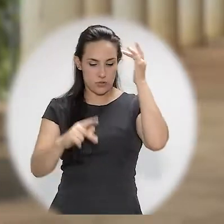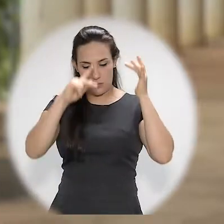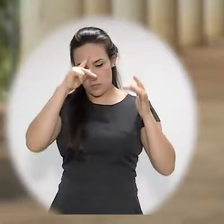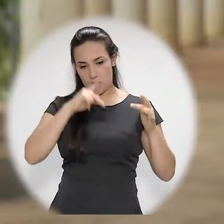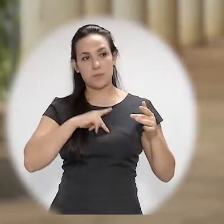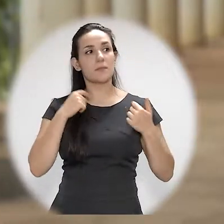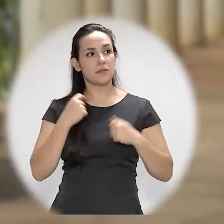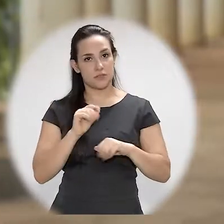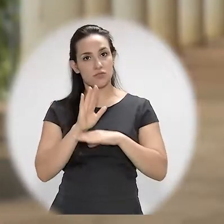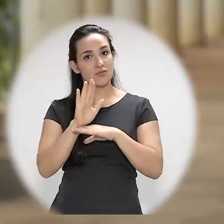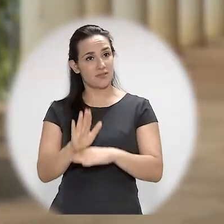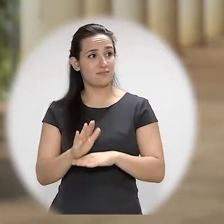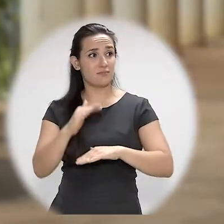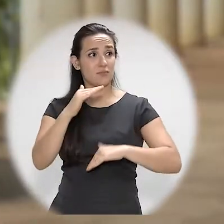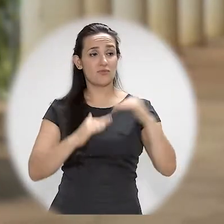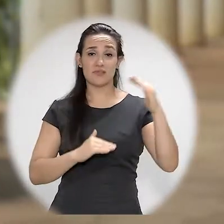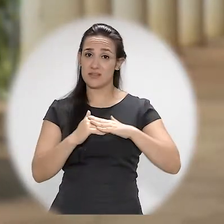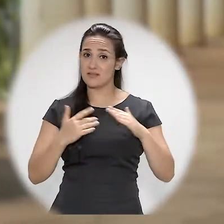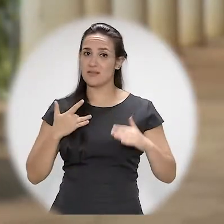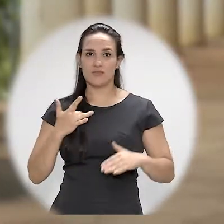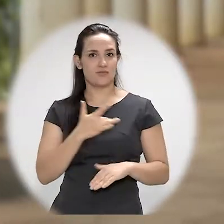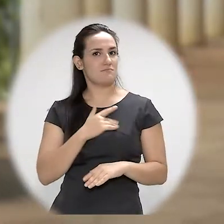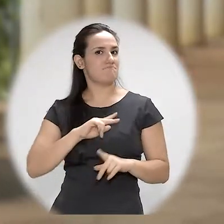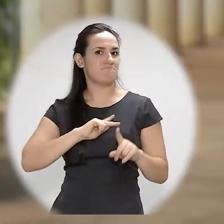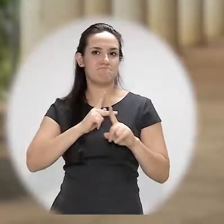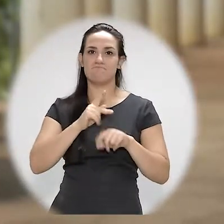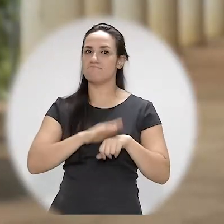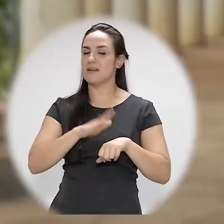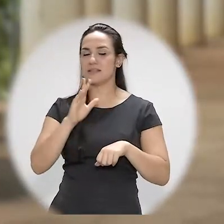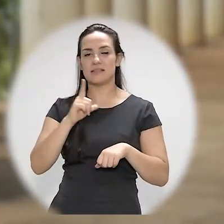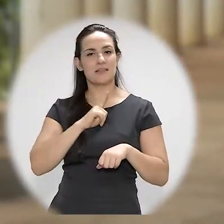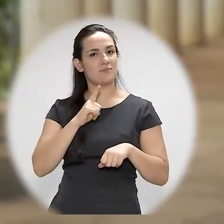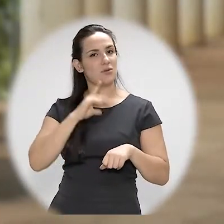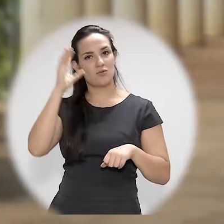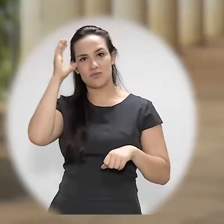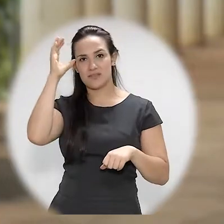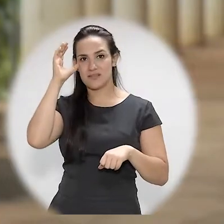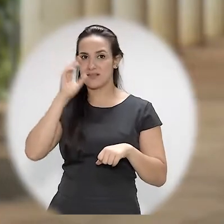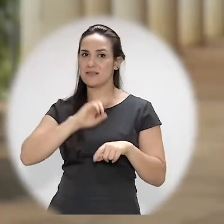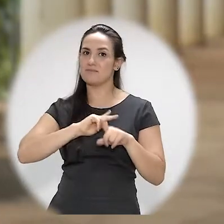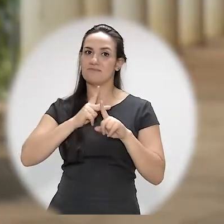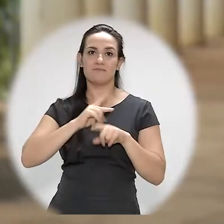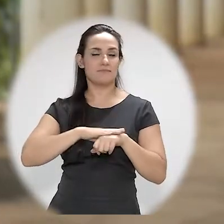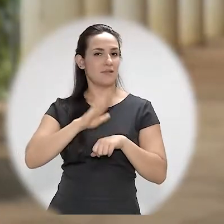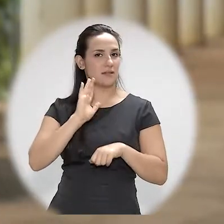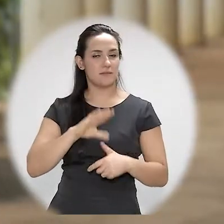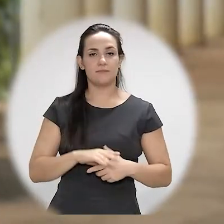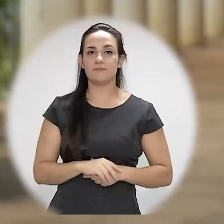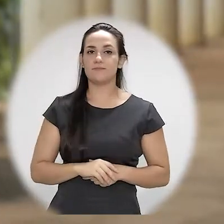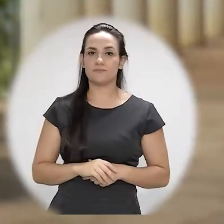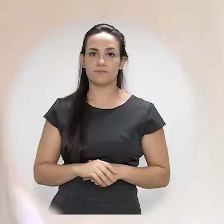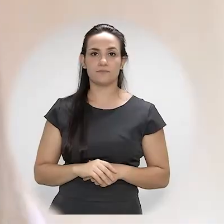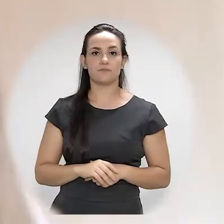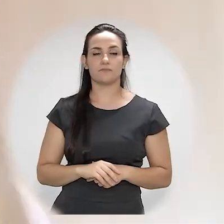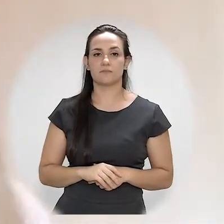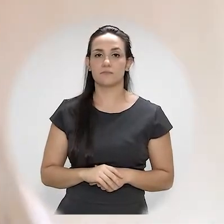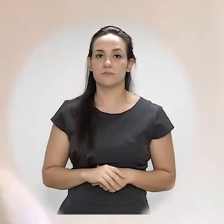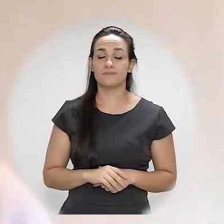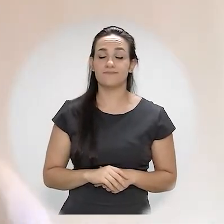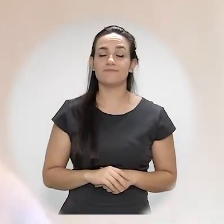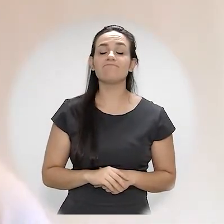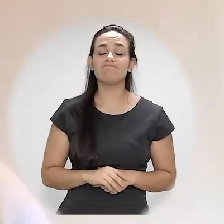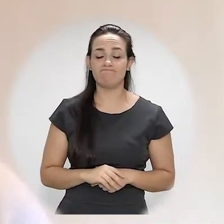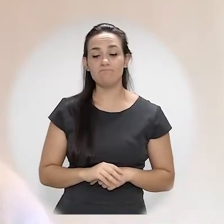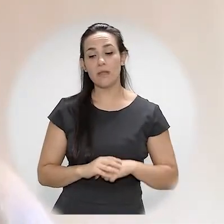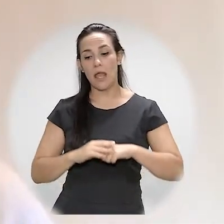nós para que façamos o melhor de nós. E os profissionais de saúde, os médicos, eles têm muito esse entendimento, a gente vê isso com muita frequência. O